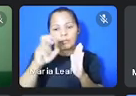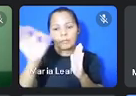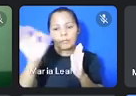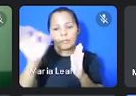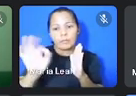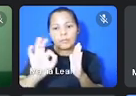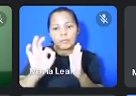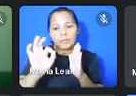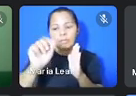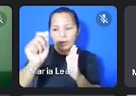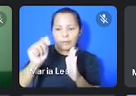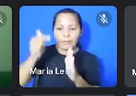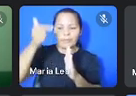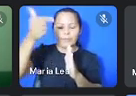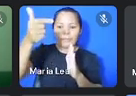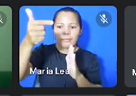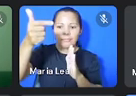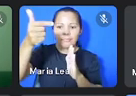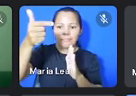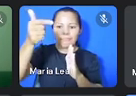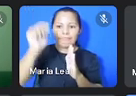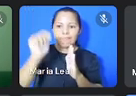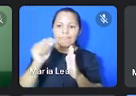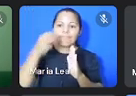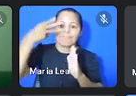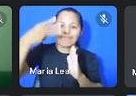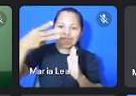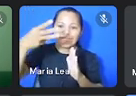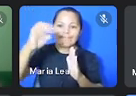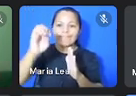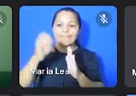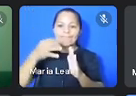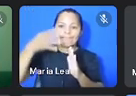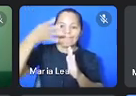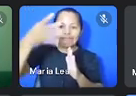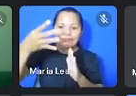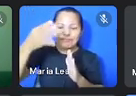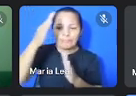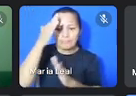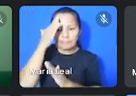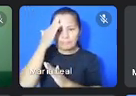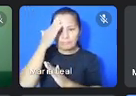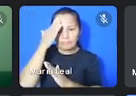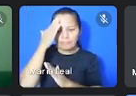ao quadrado, ao cubo, à quarta.